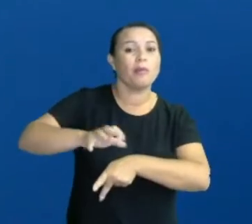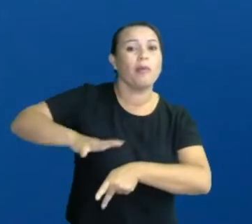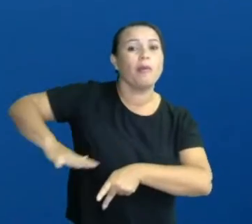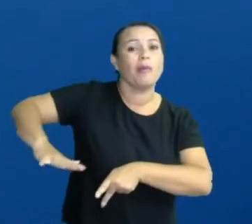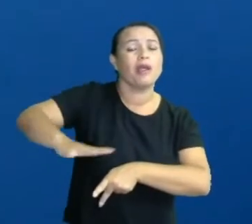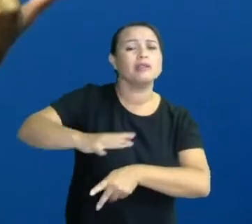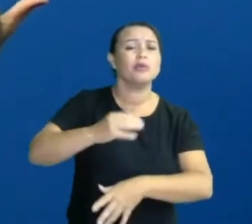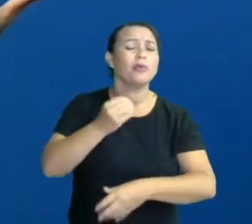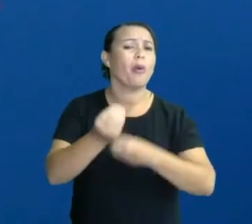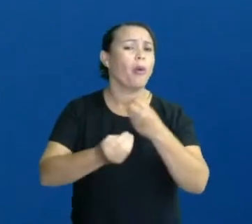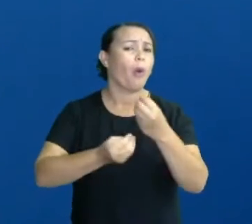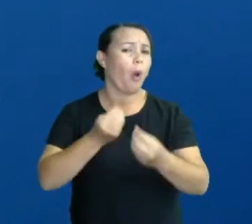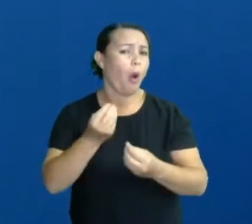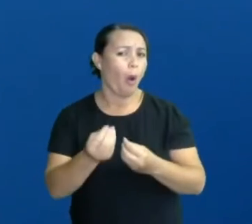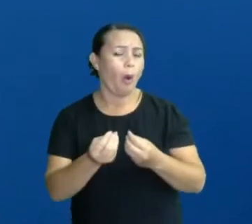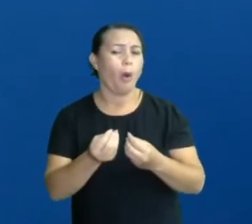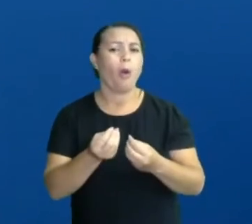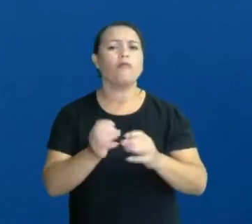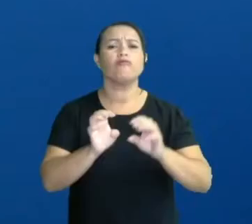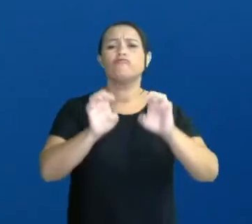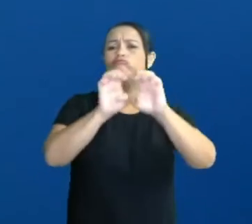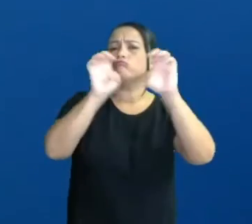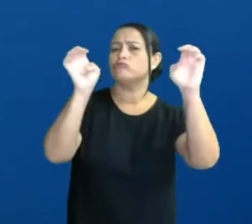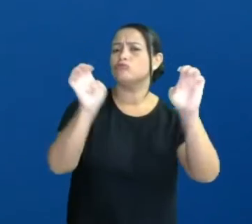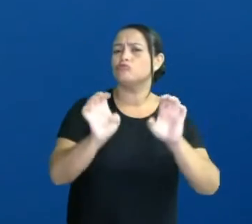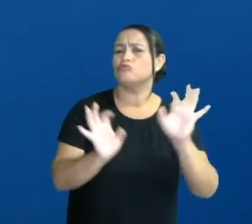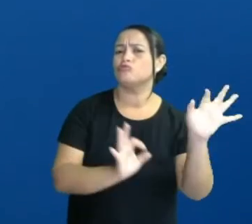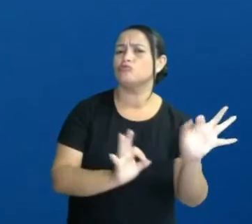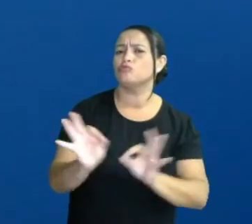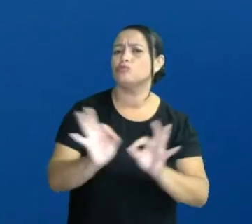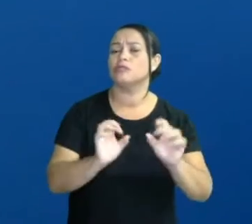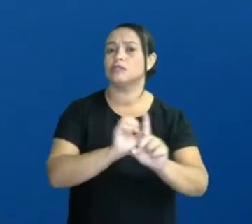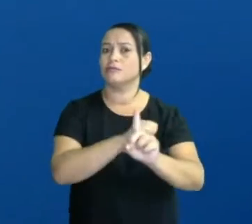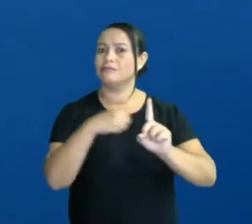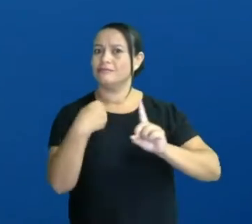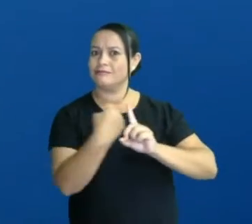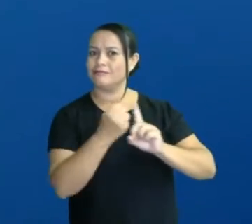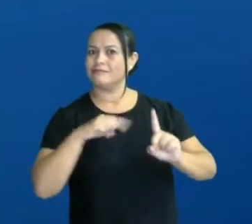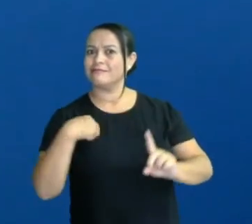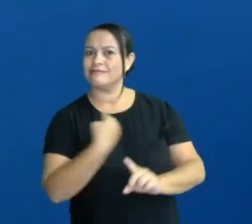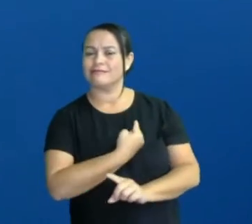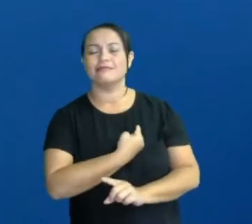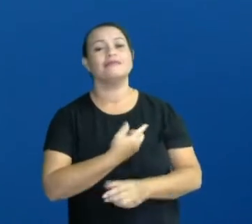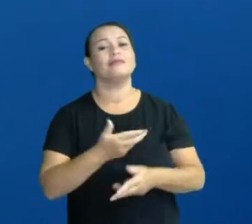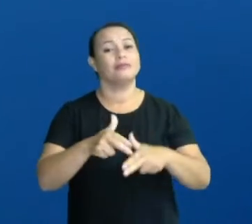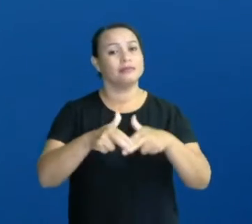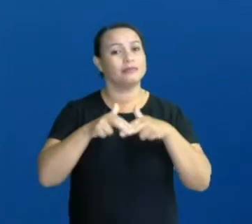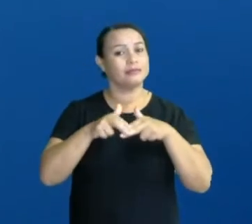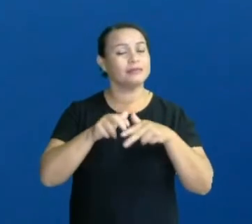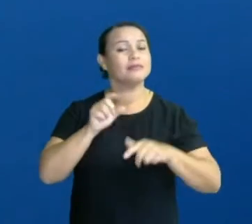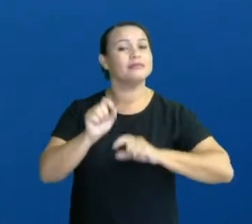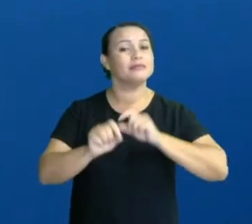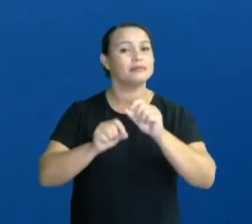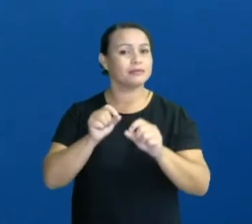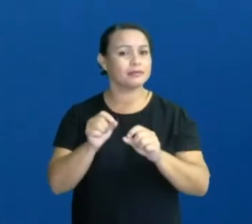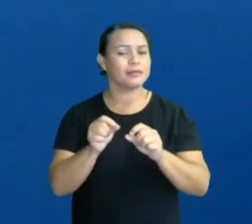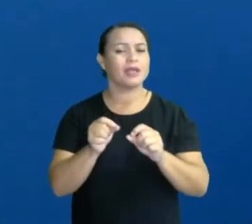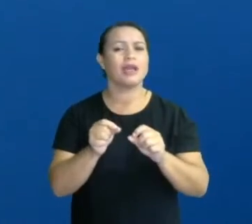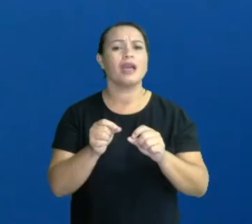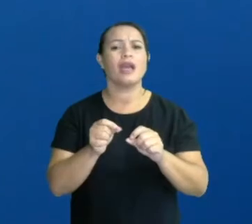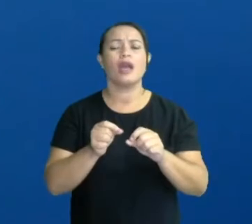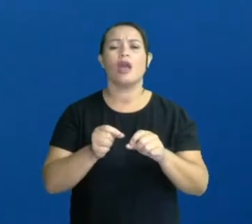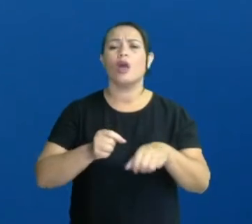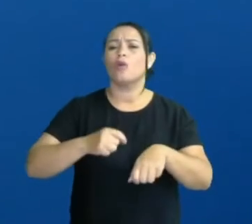população, como foi estruturada a nossa sociedade. Para isso, nesse